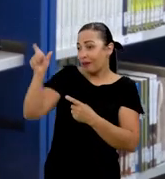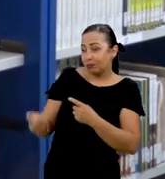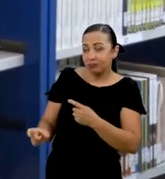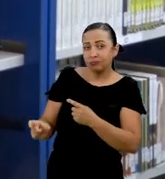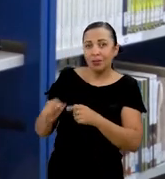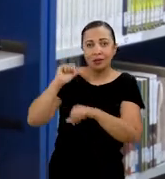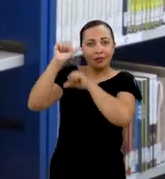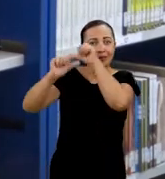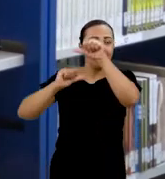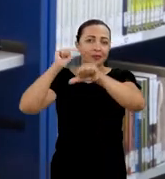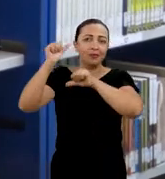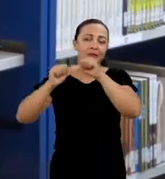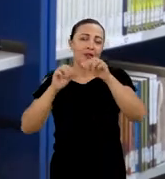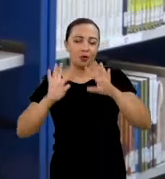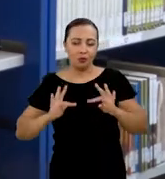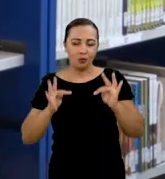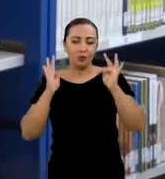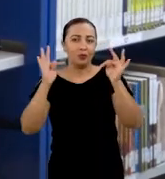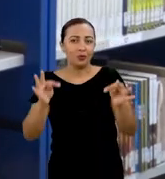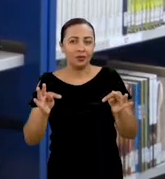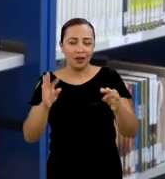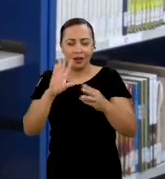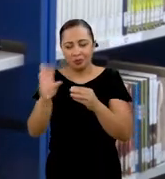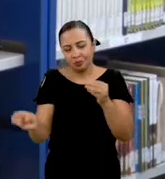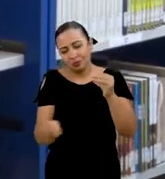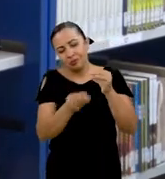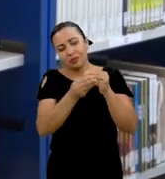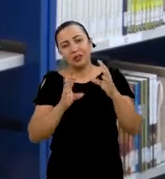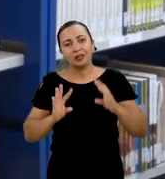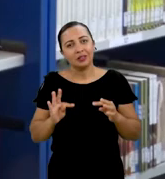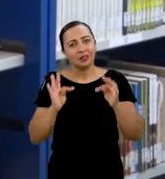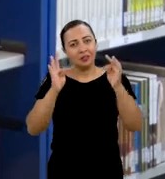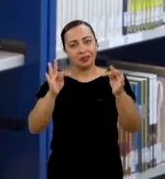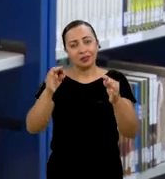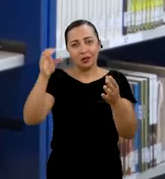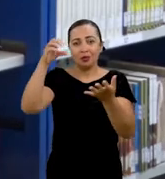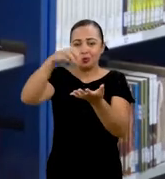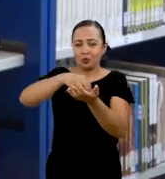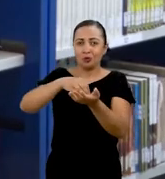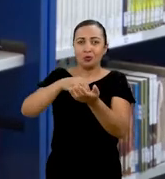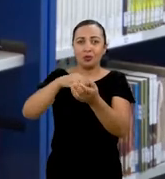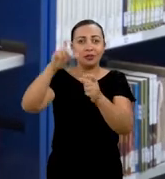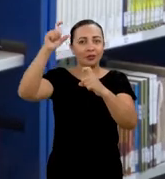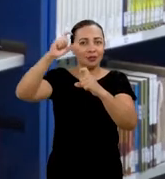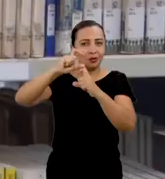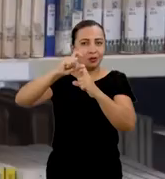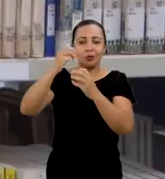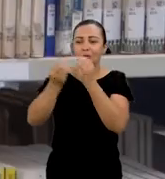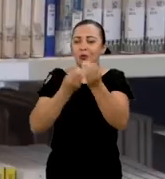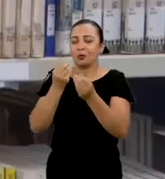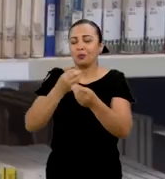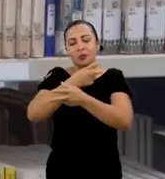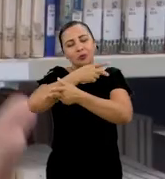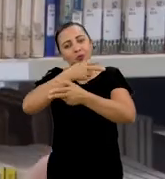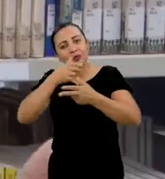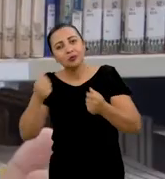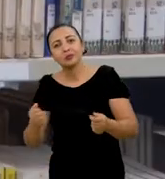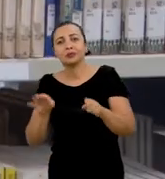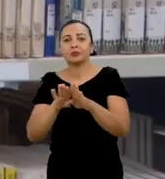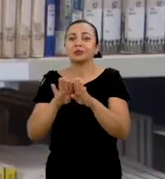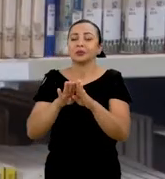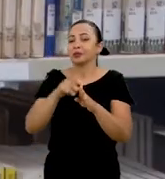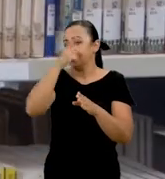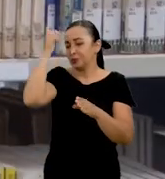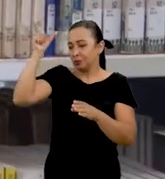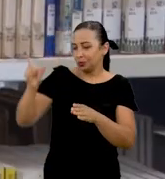sou jeitos que desenvolveram uma técnica e implementar uma técnica no centro de Aracaju e assim como muita